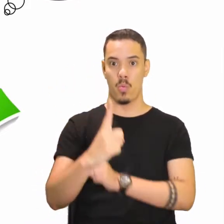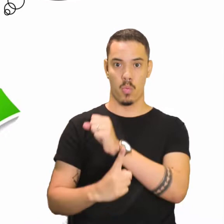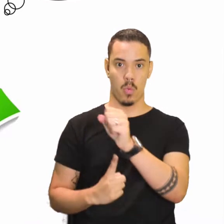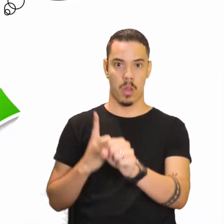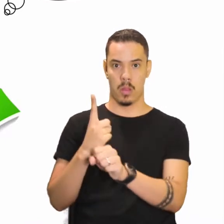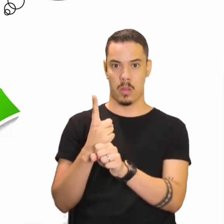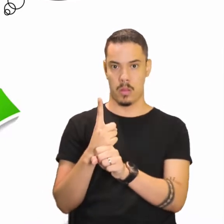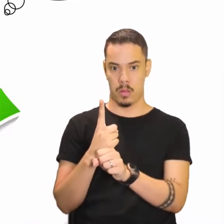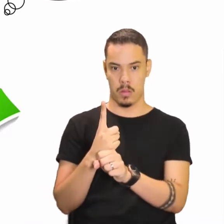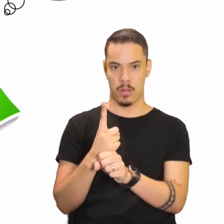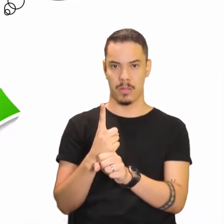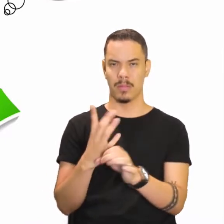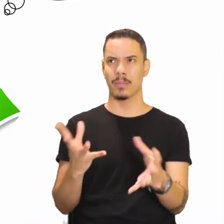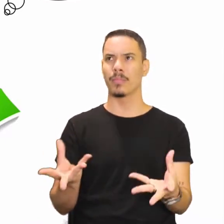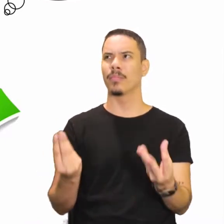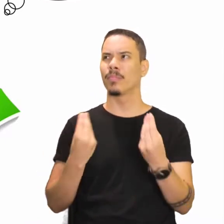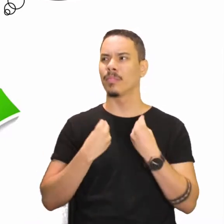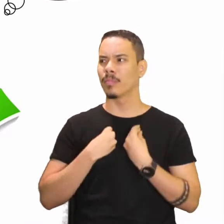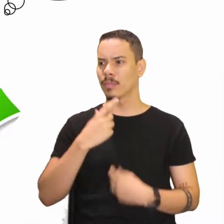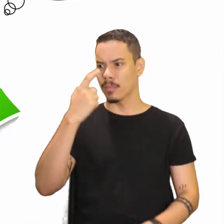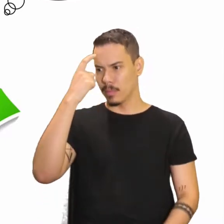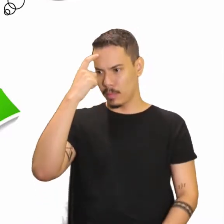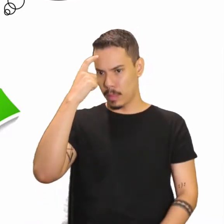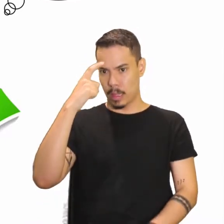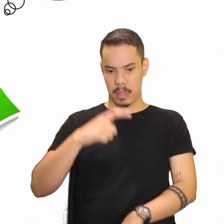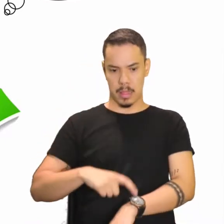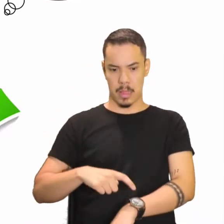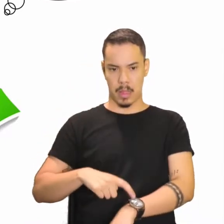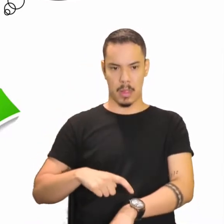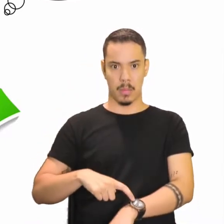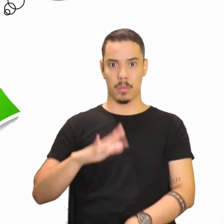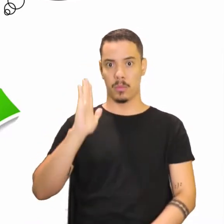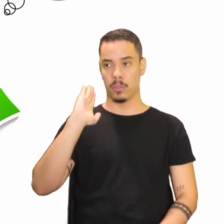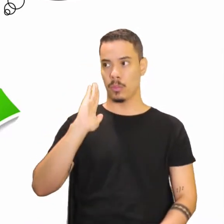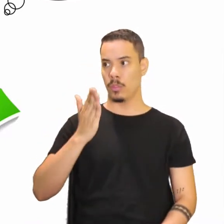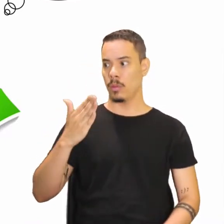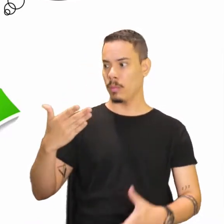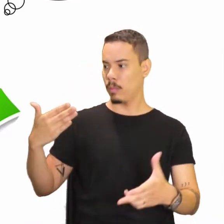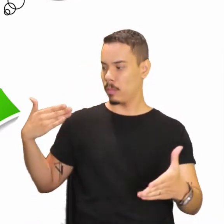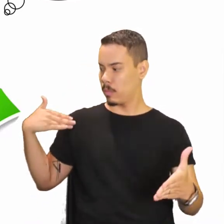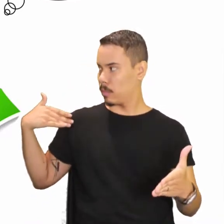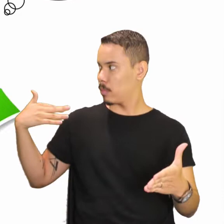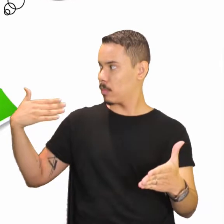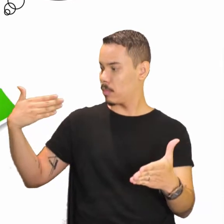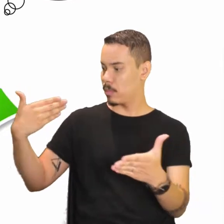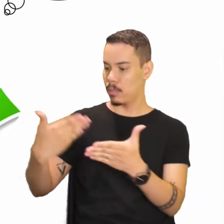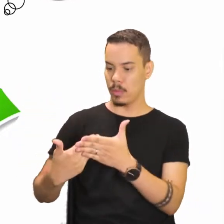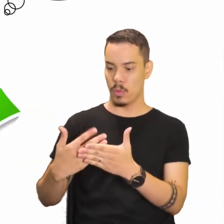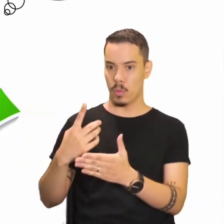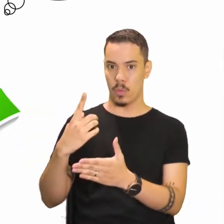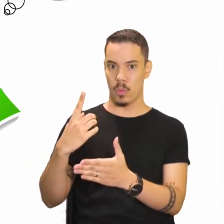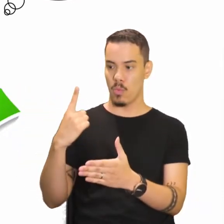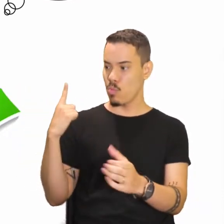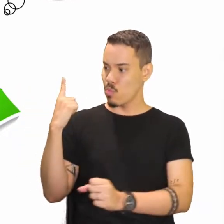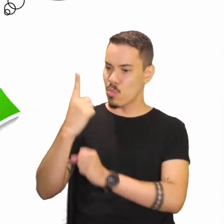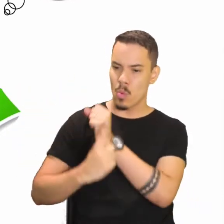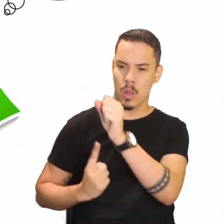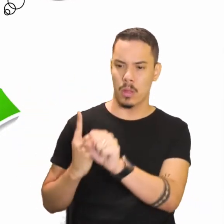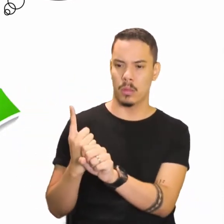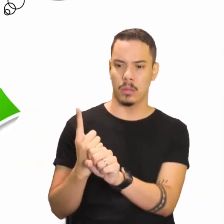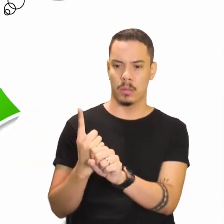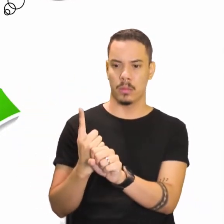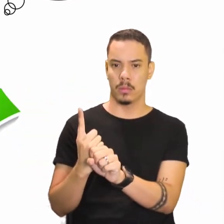Desculpa, não dá uma ideia de tempo decorrido que já passou 1 ano? Entenderam?